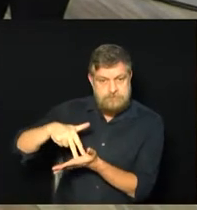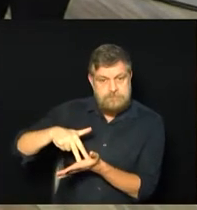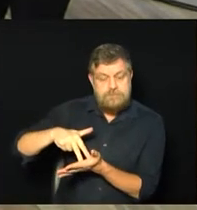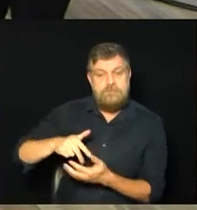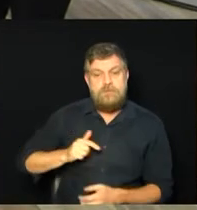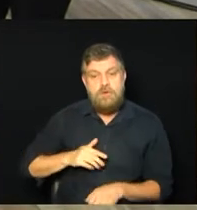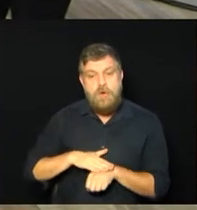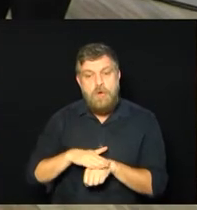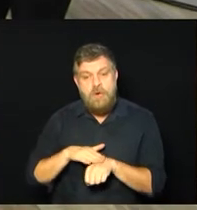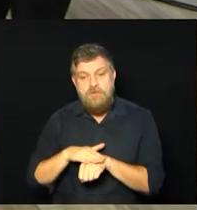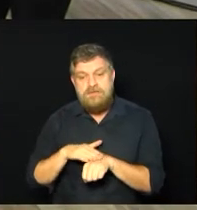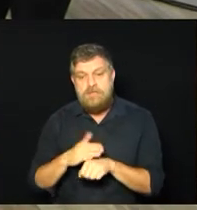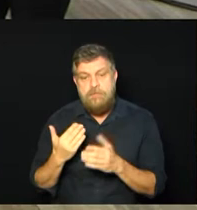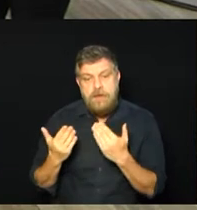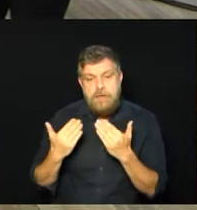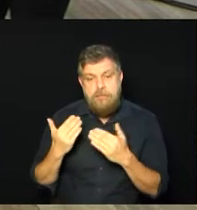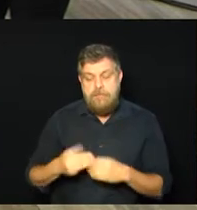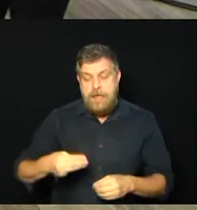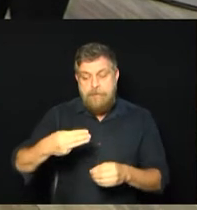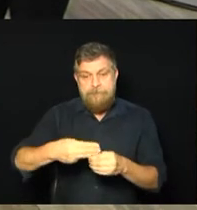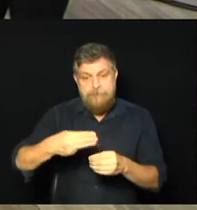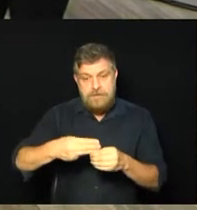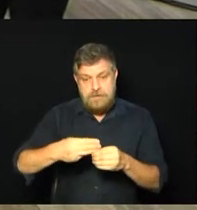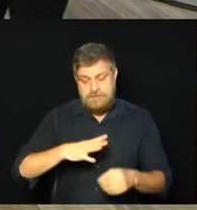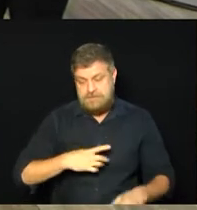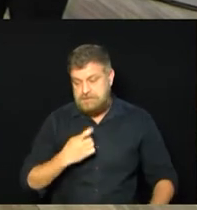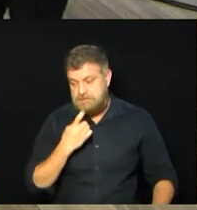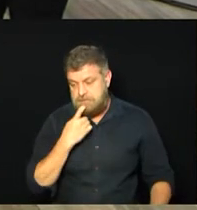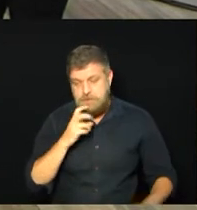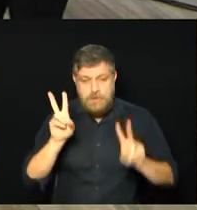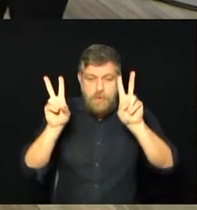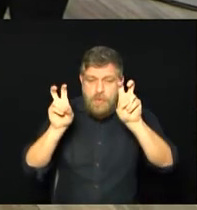começamos com as notícias da Metrópole de Campinas. E o nosso primeiro